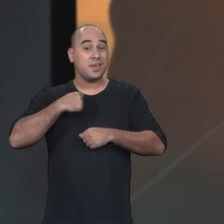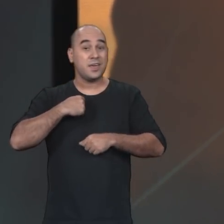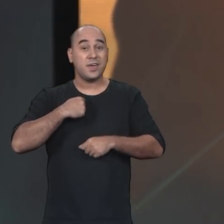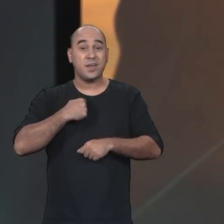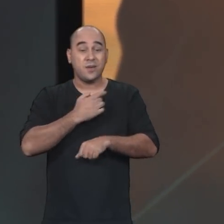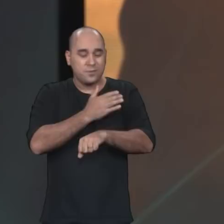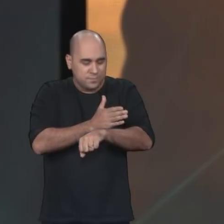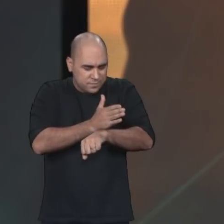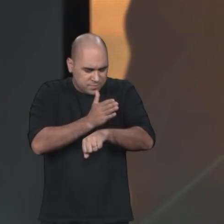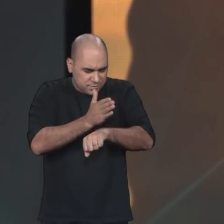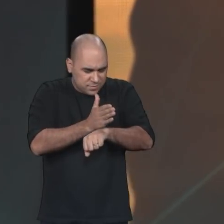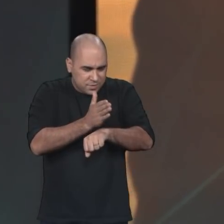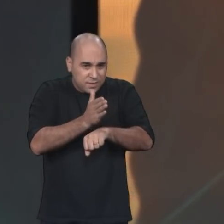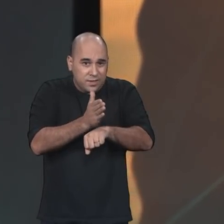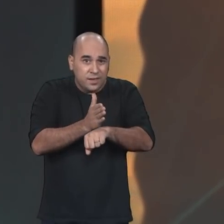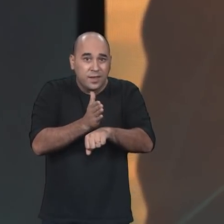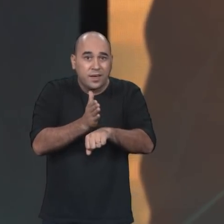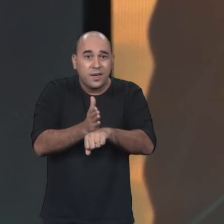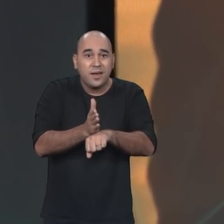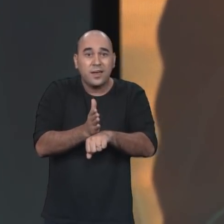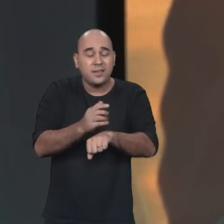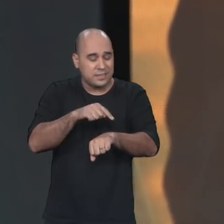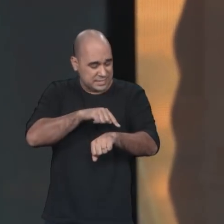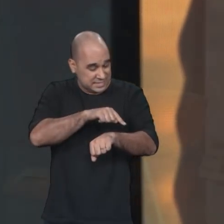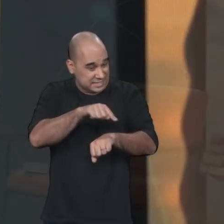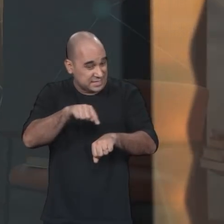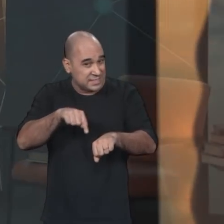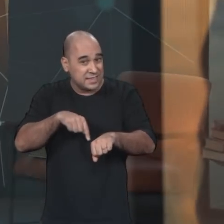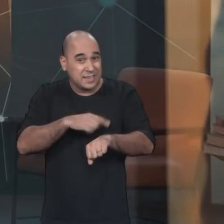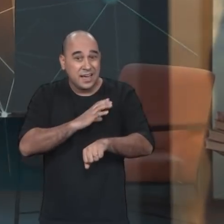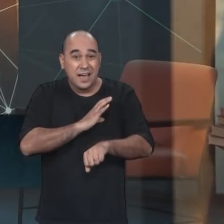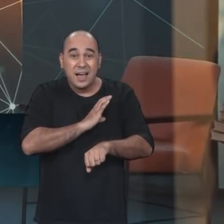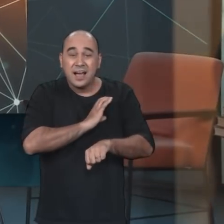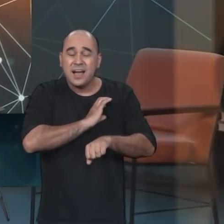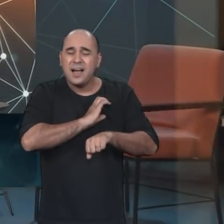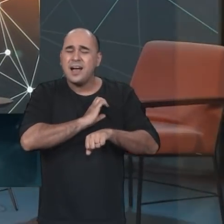eu te amei.